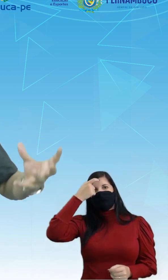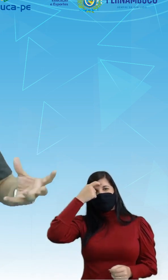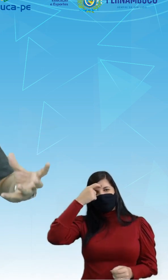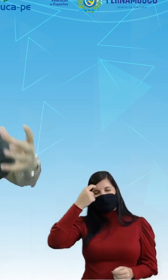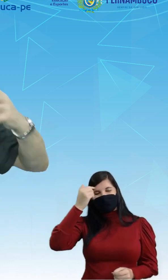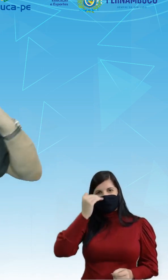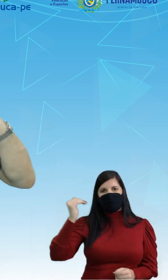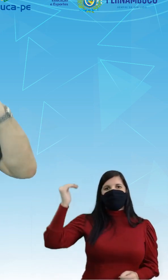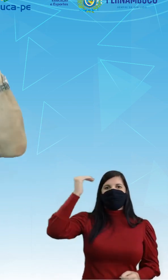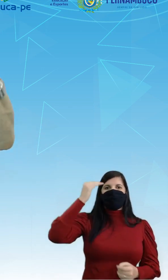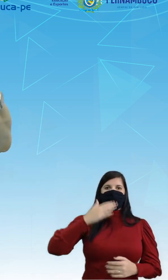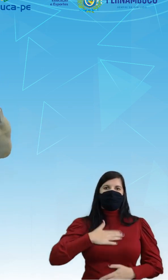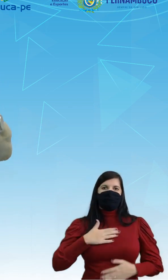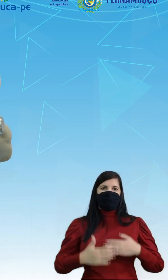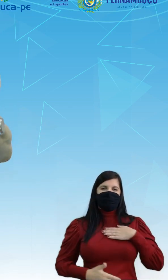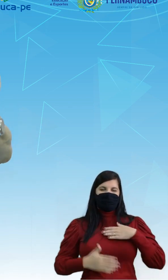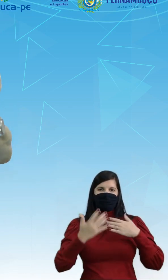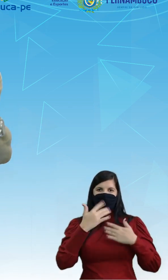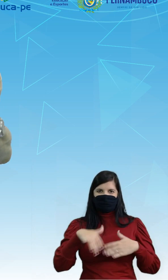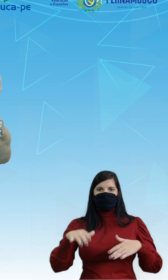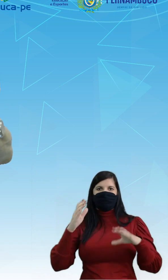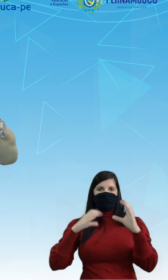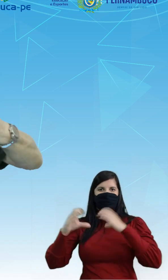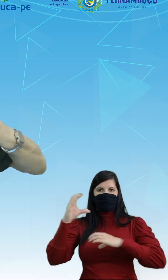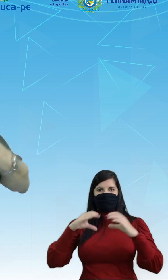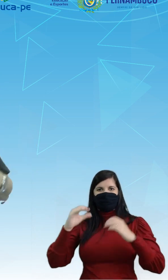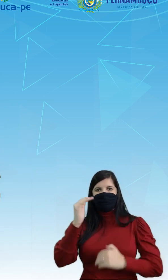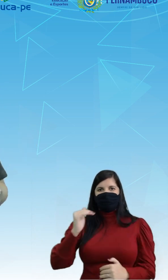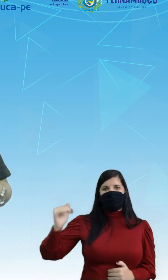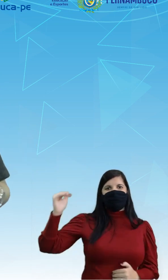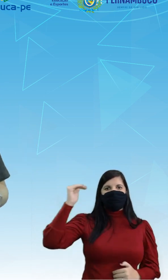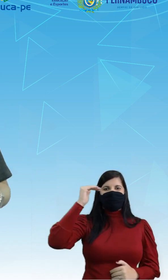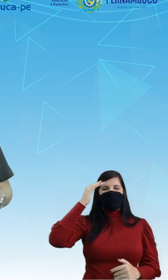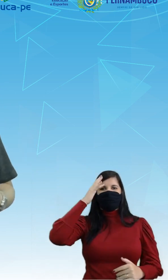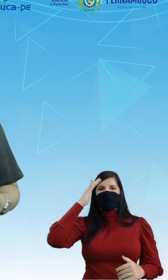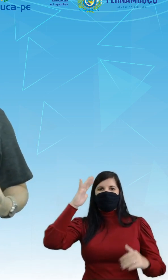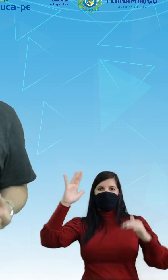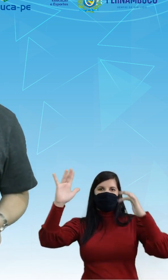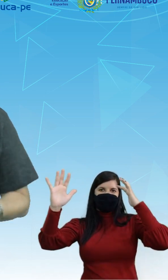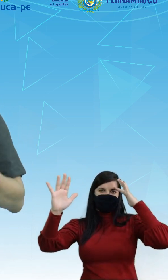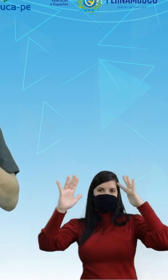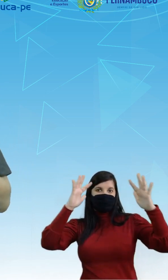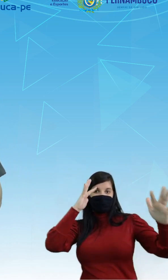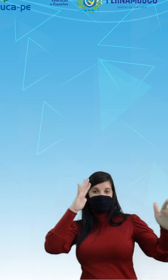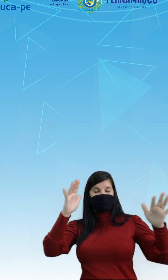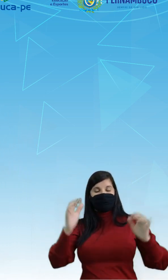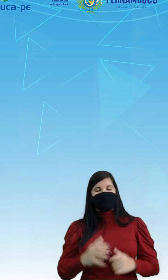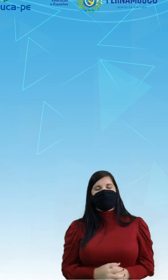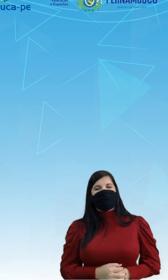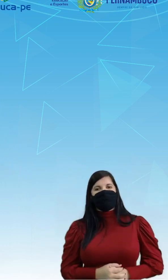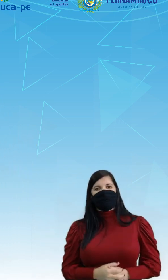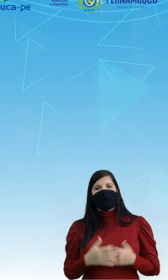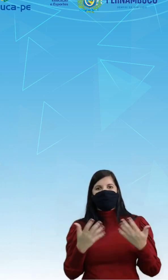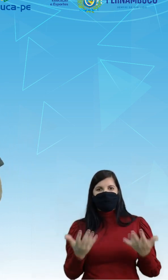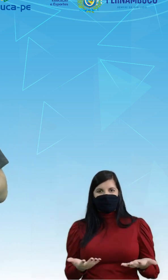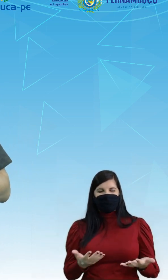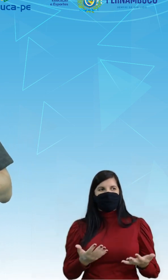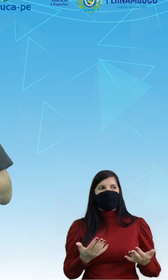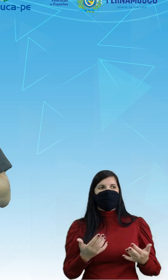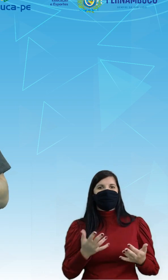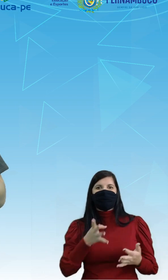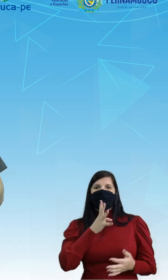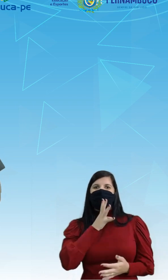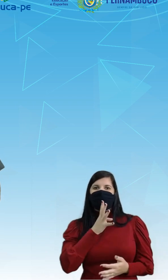de criança, que se comunica com os adultos de forma filosófica. Então é isso aí. Nesse caso, nós